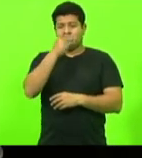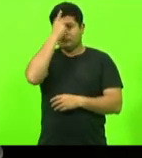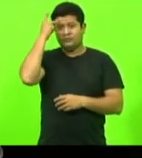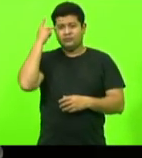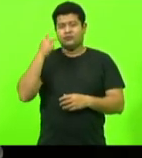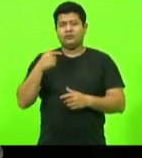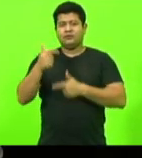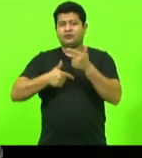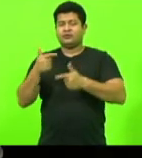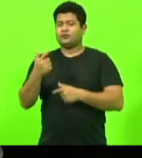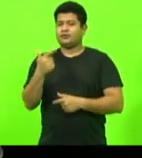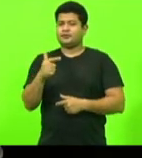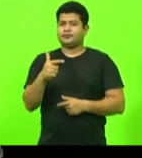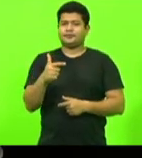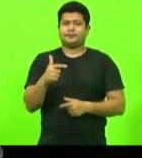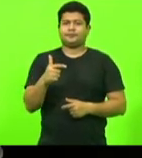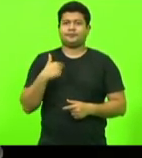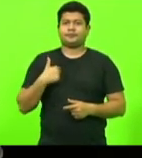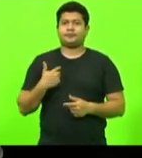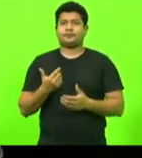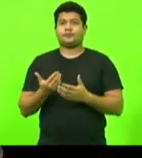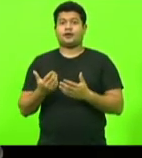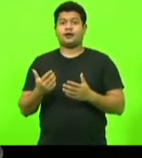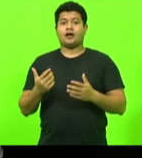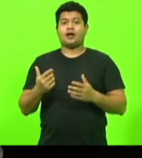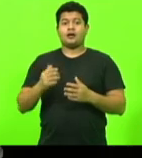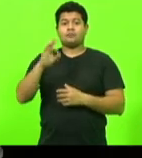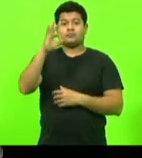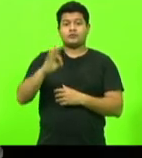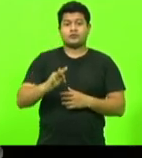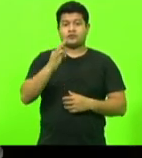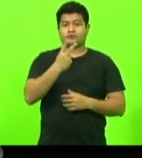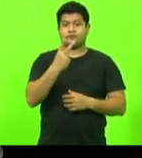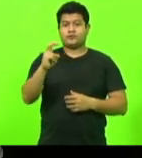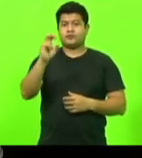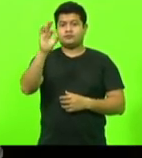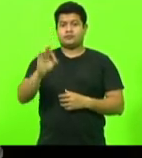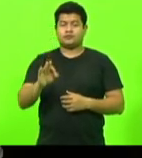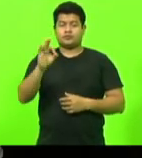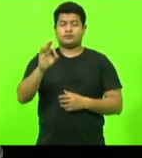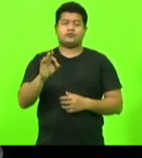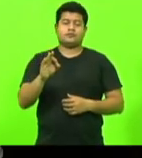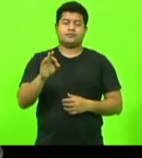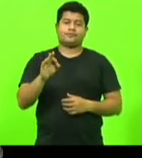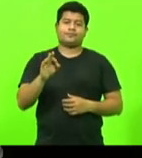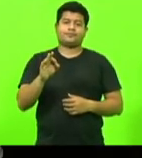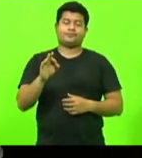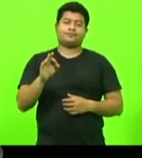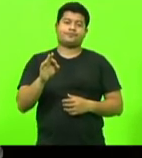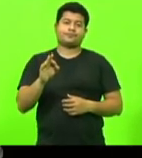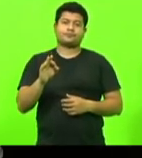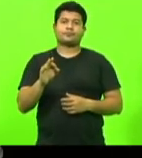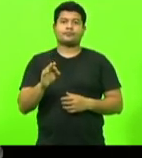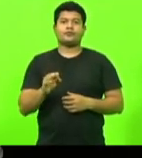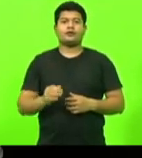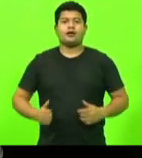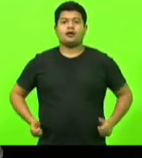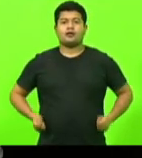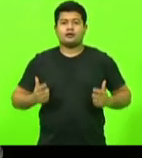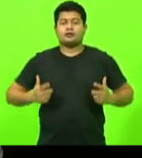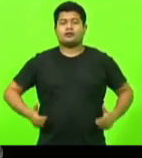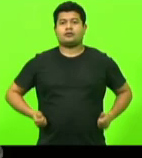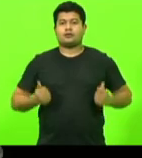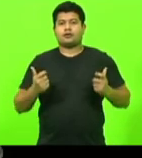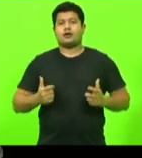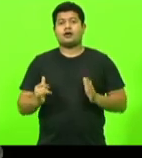do percentual mínimo de 25% da receita de impostos a ser aplicado